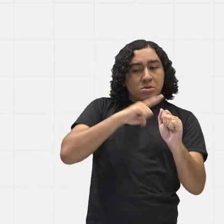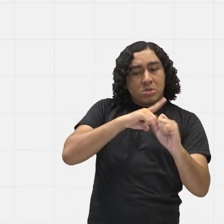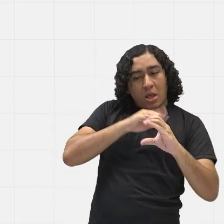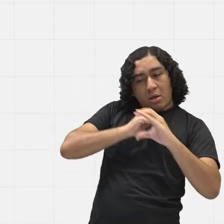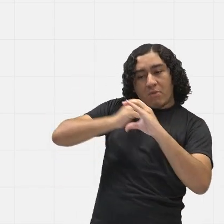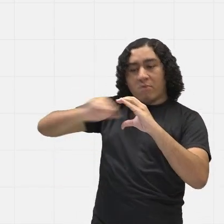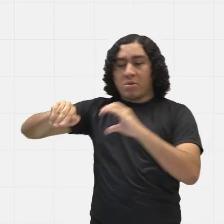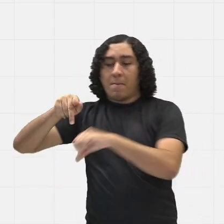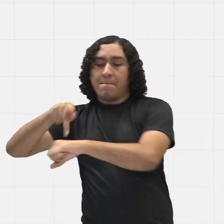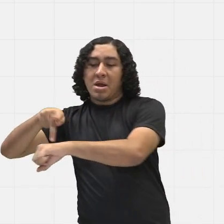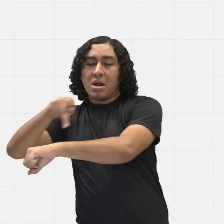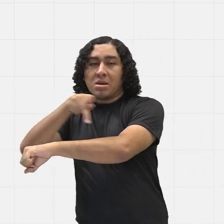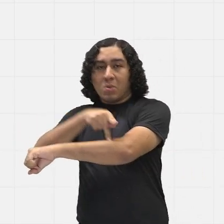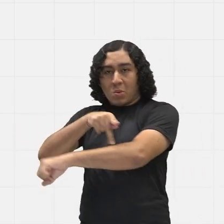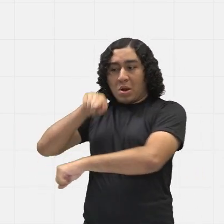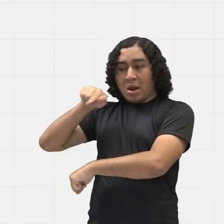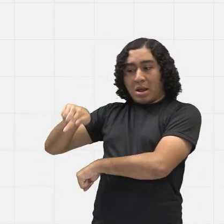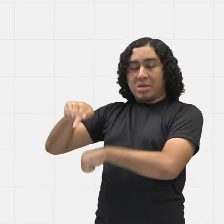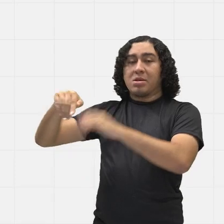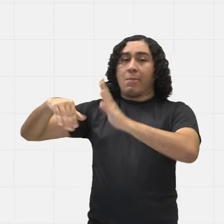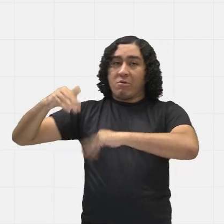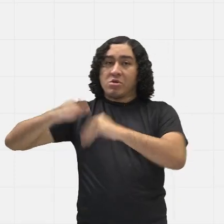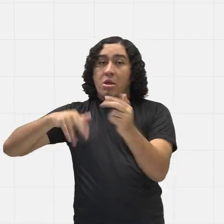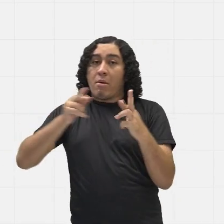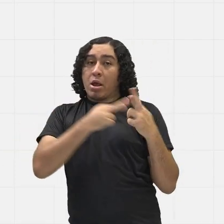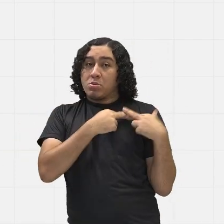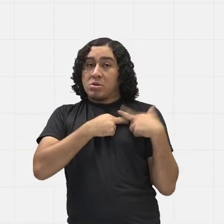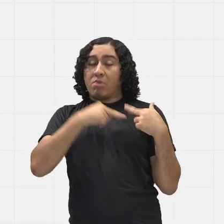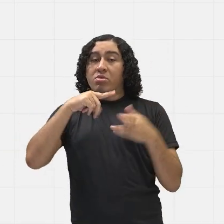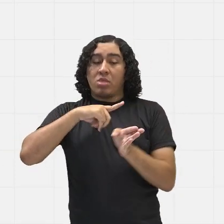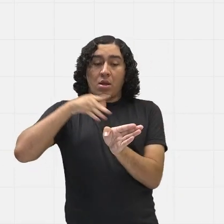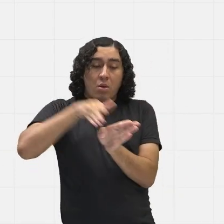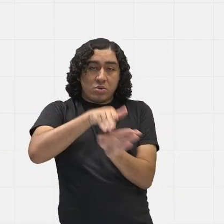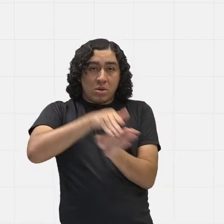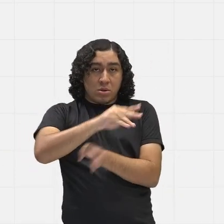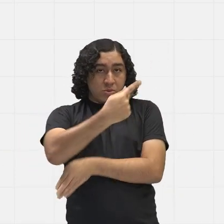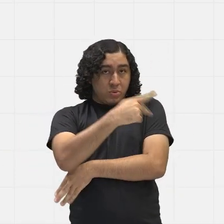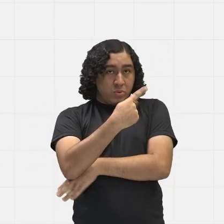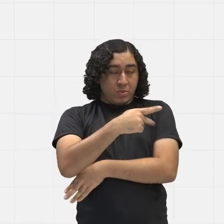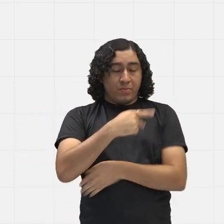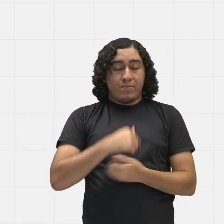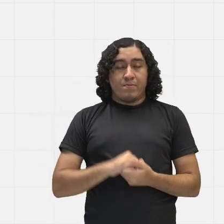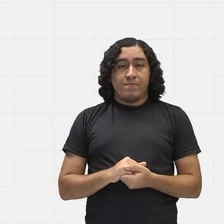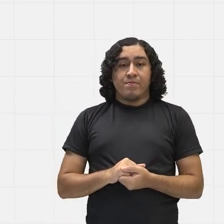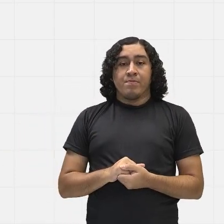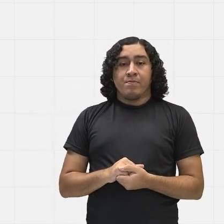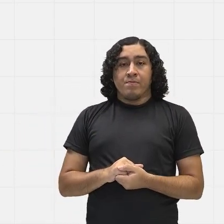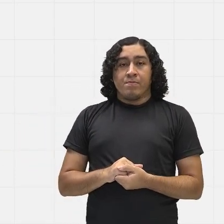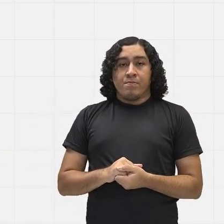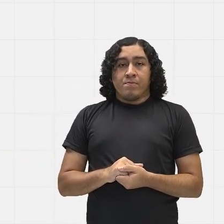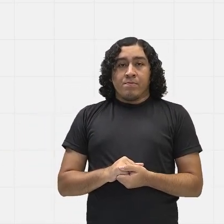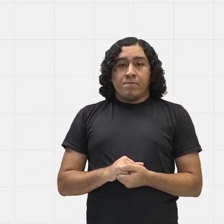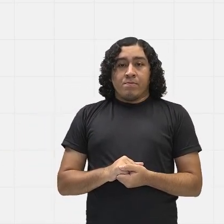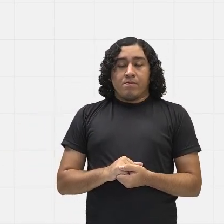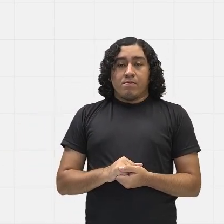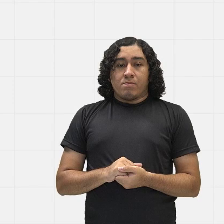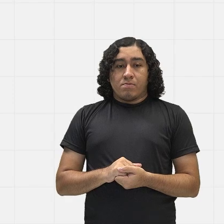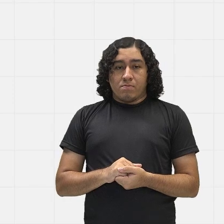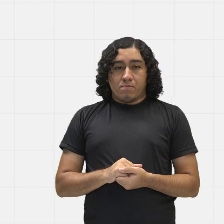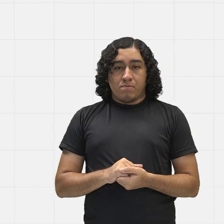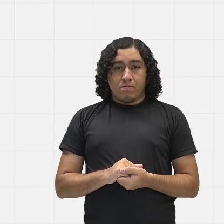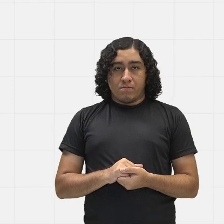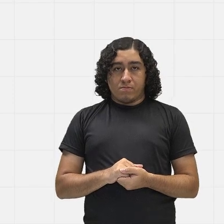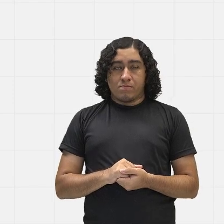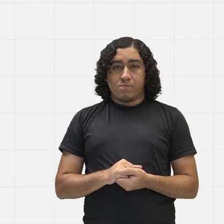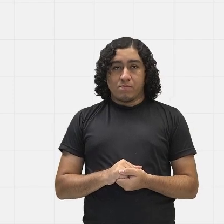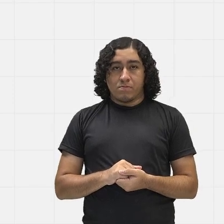responsável por passar essas orientações para vocês. E aí, como eu listei aqui para vocês, né, a lista